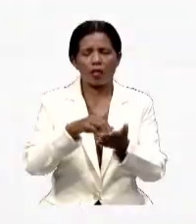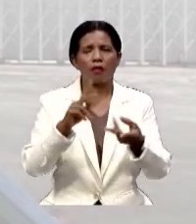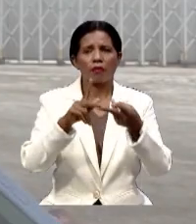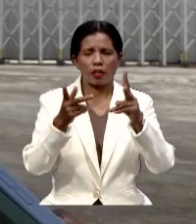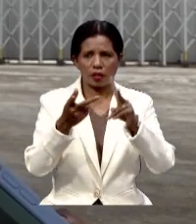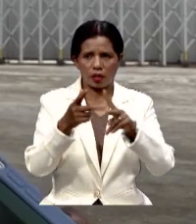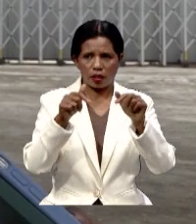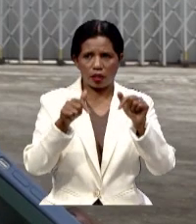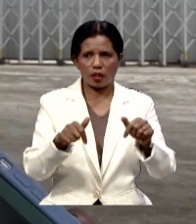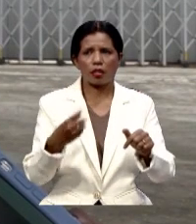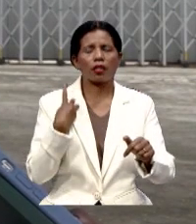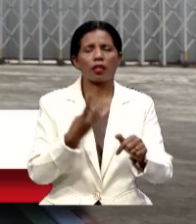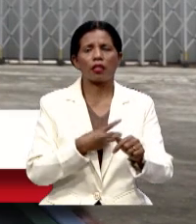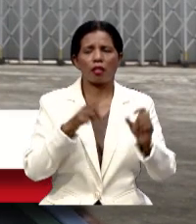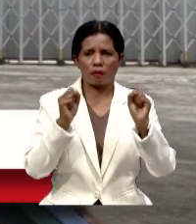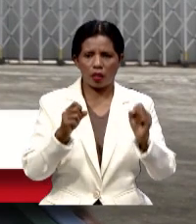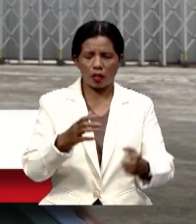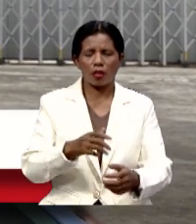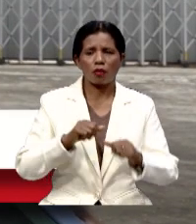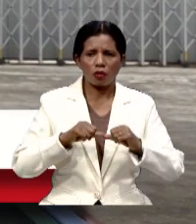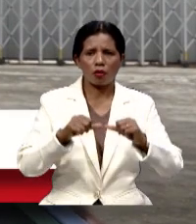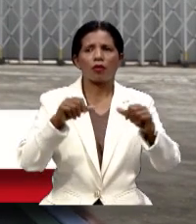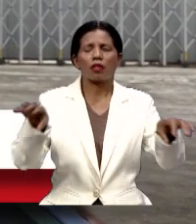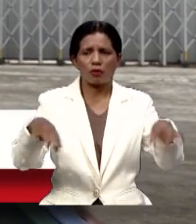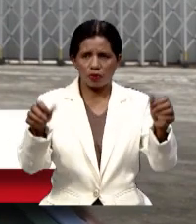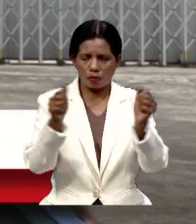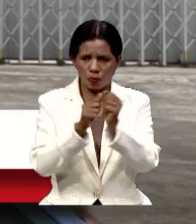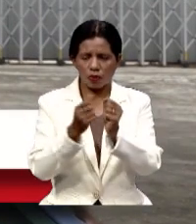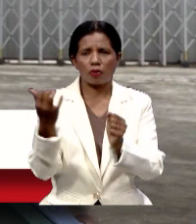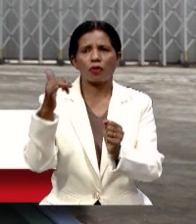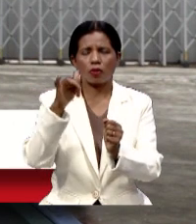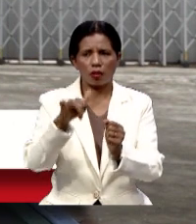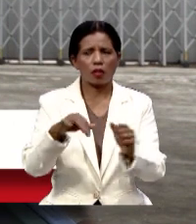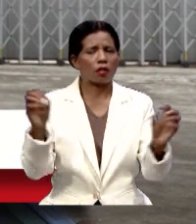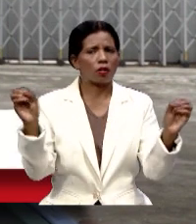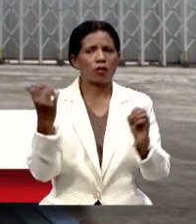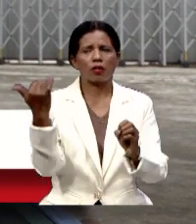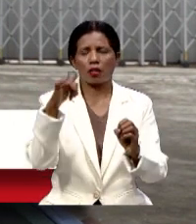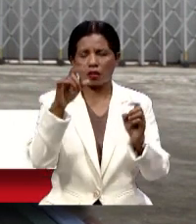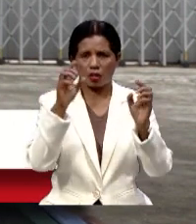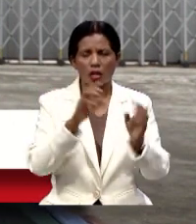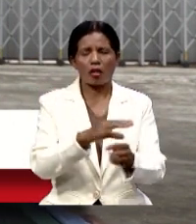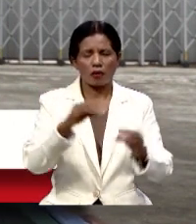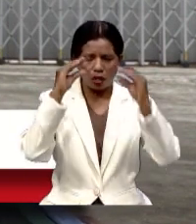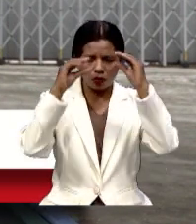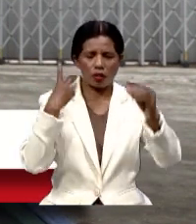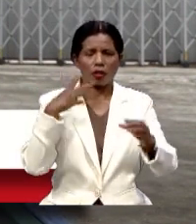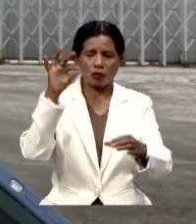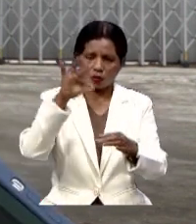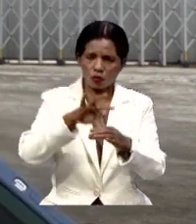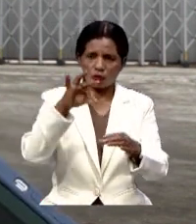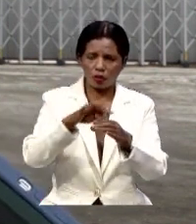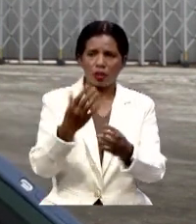ne at neita bele continua serviço muito com Sira. Lá os de Sira at me hanuri tahalonatar, mas be Sira mot bele